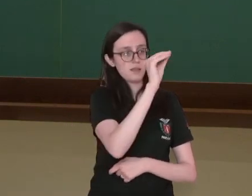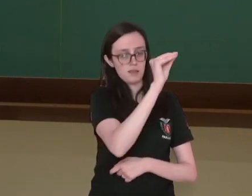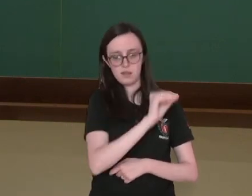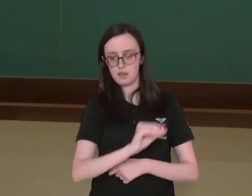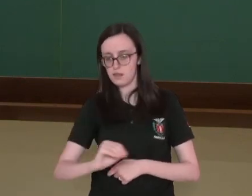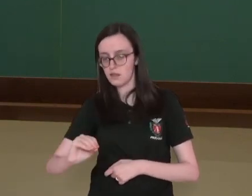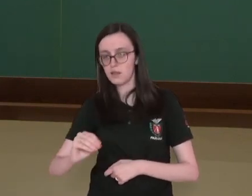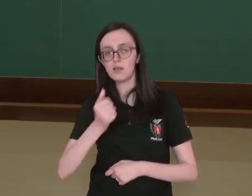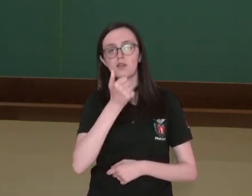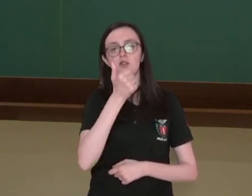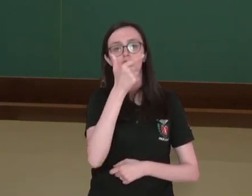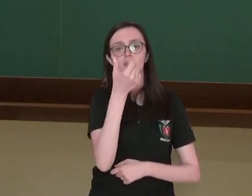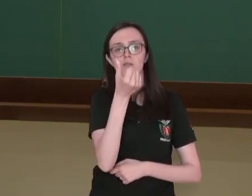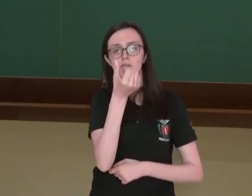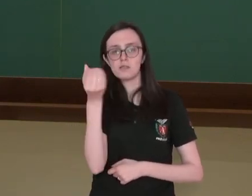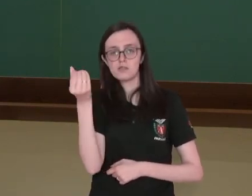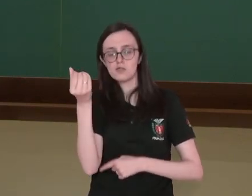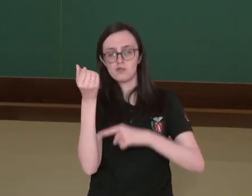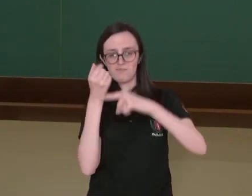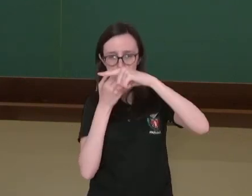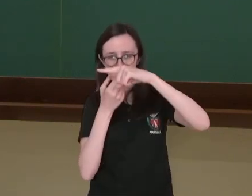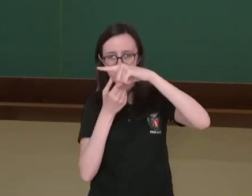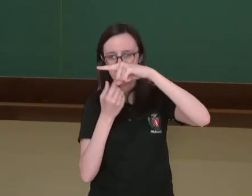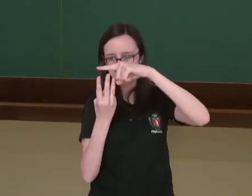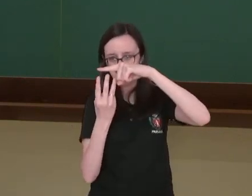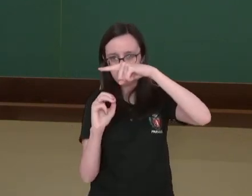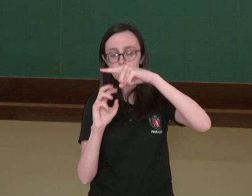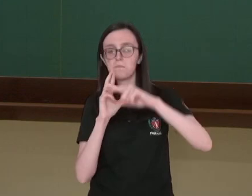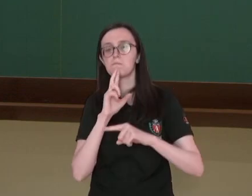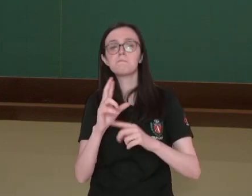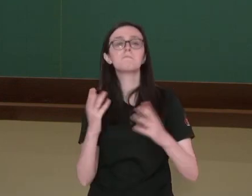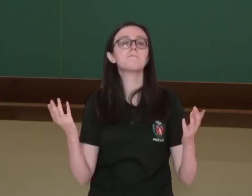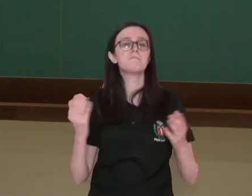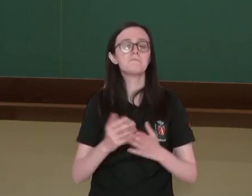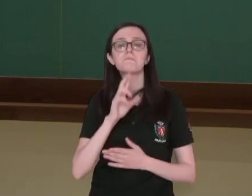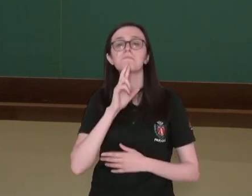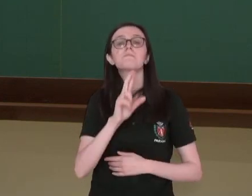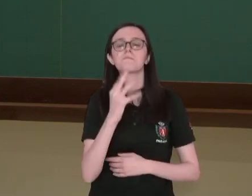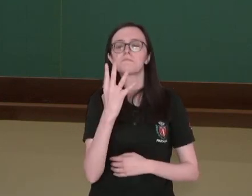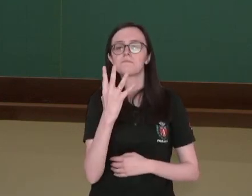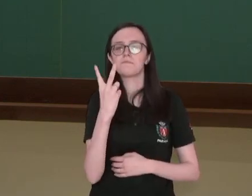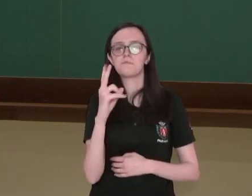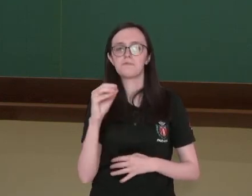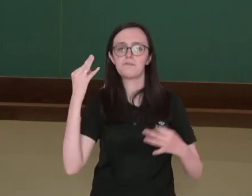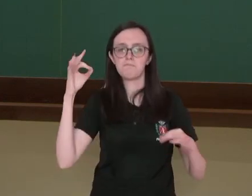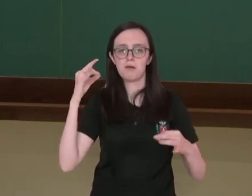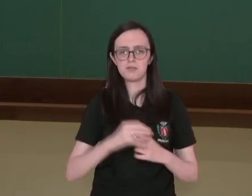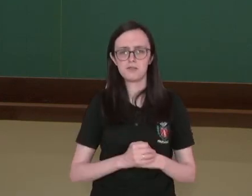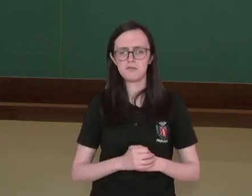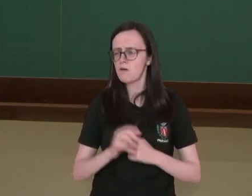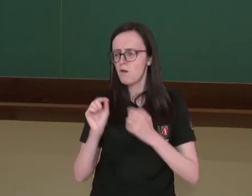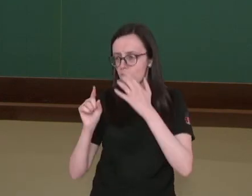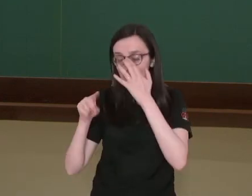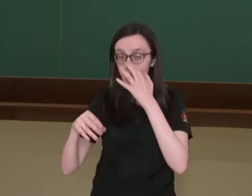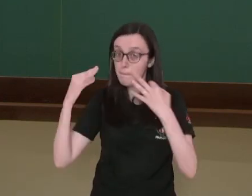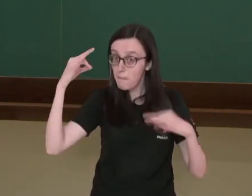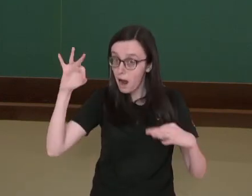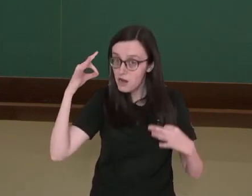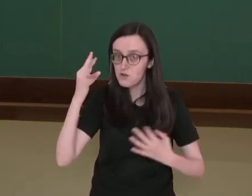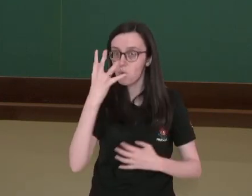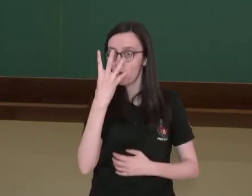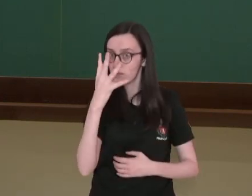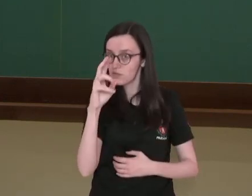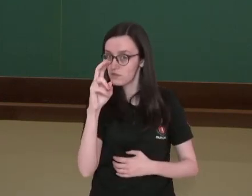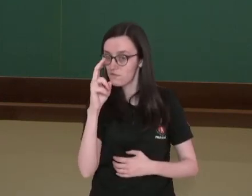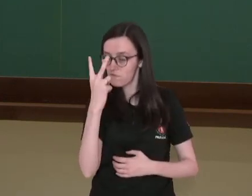dividindo, 12.600 dividido por 30, portanto, o resultado 420. O que é essa 420? É o número